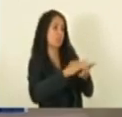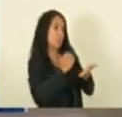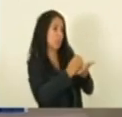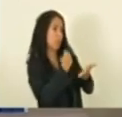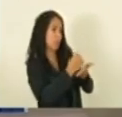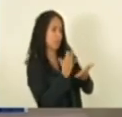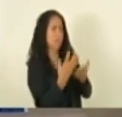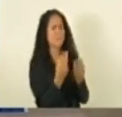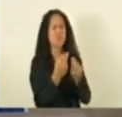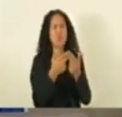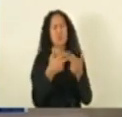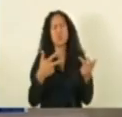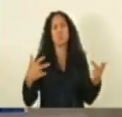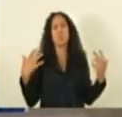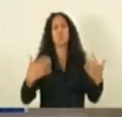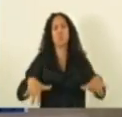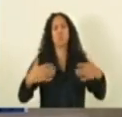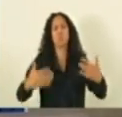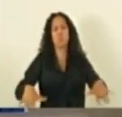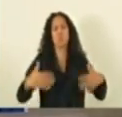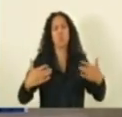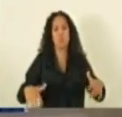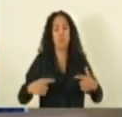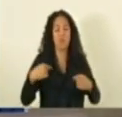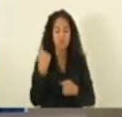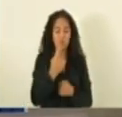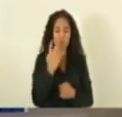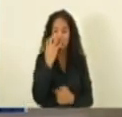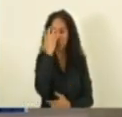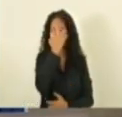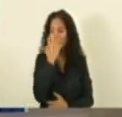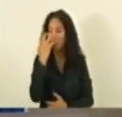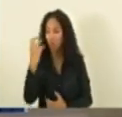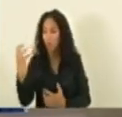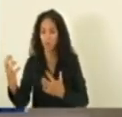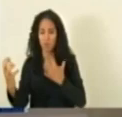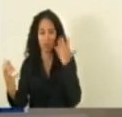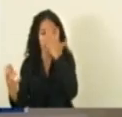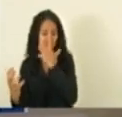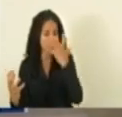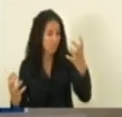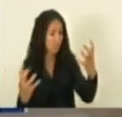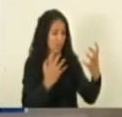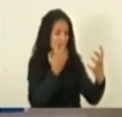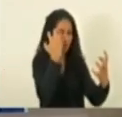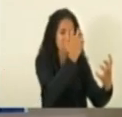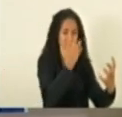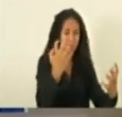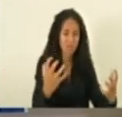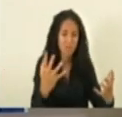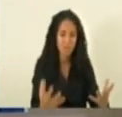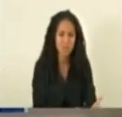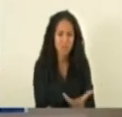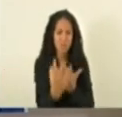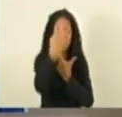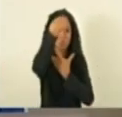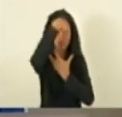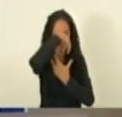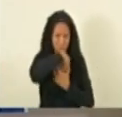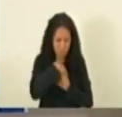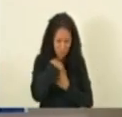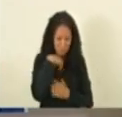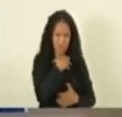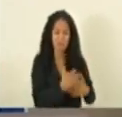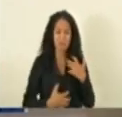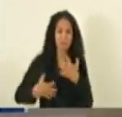E é muita coisa. E nós vamos nos deixando levar por esse mundo de coisa, de informação, junto a isso, uma